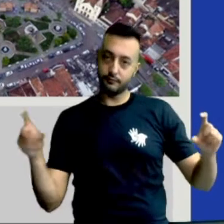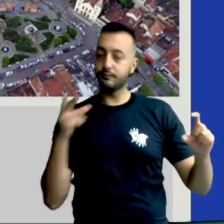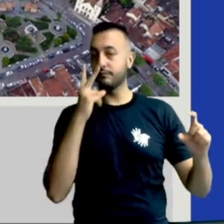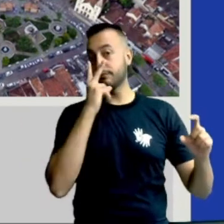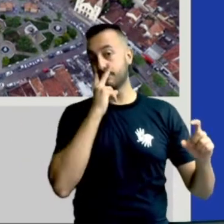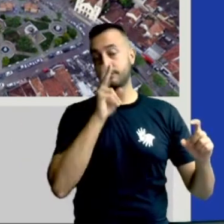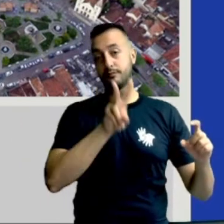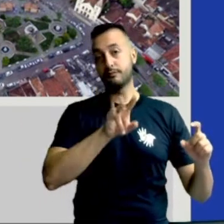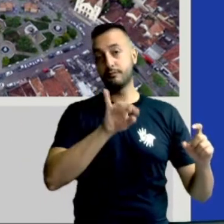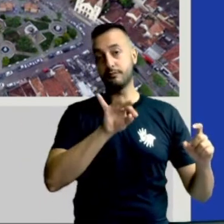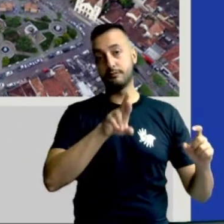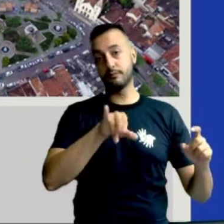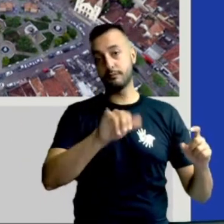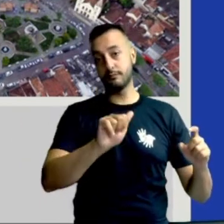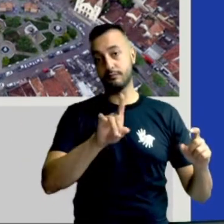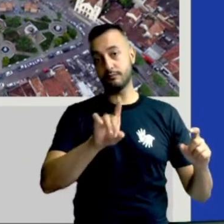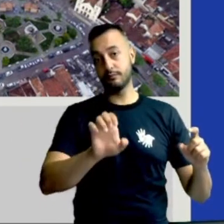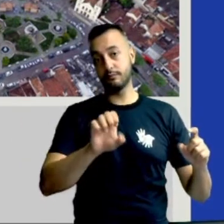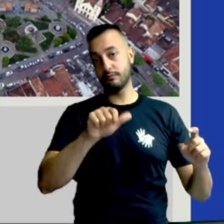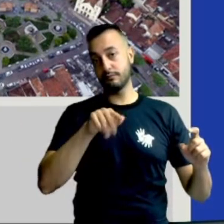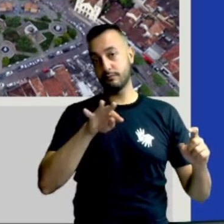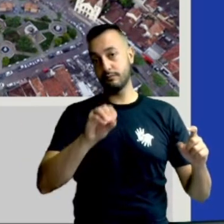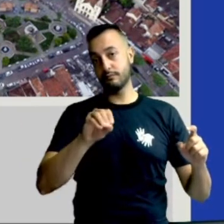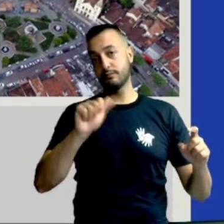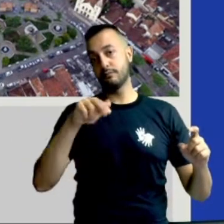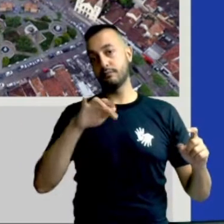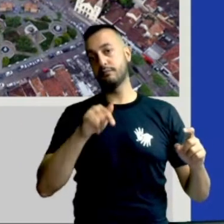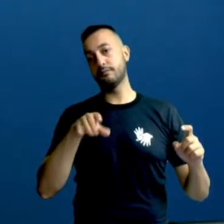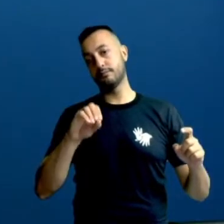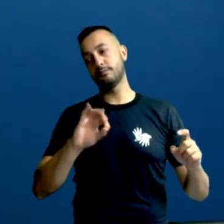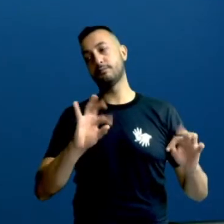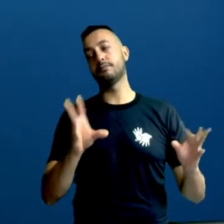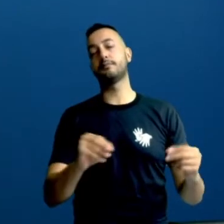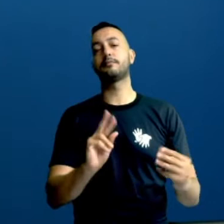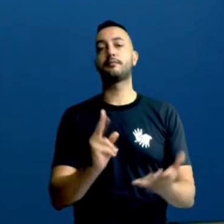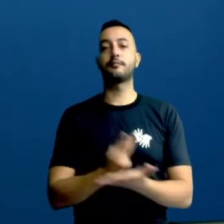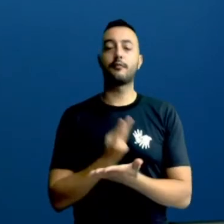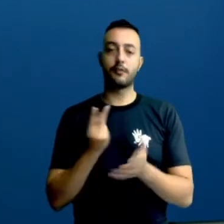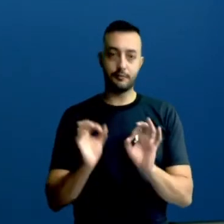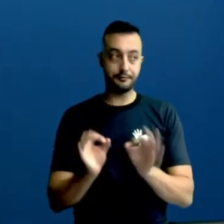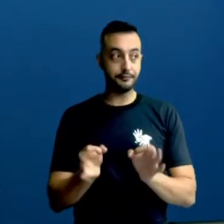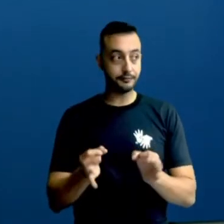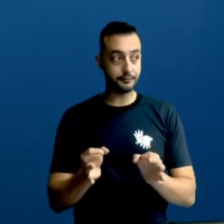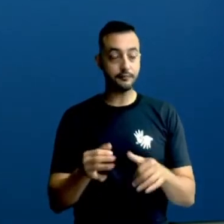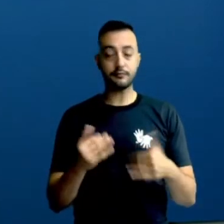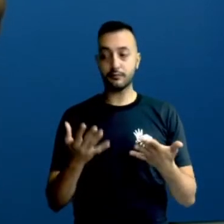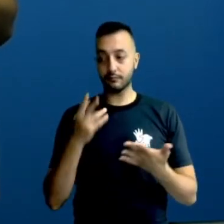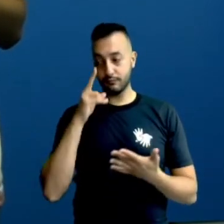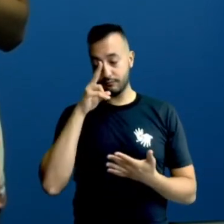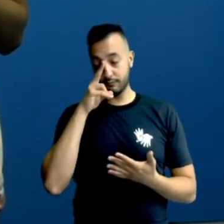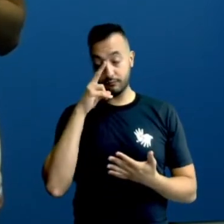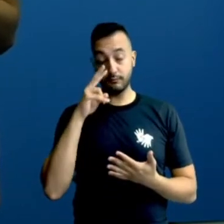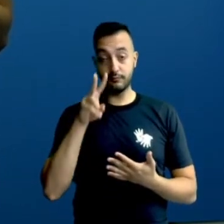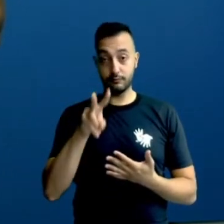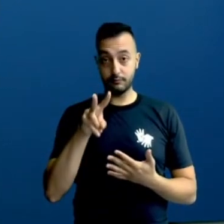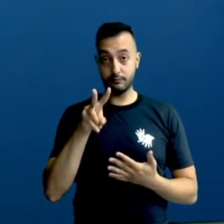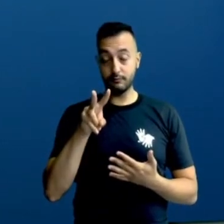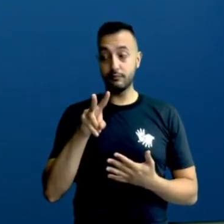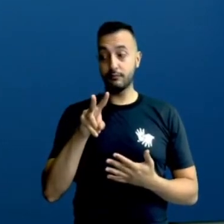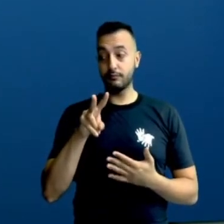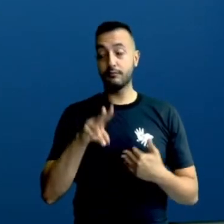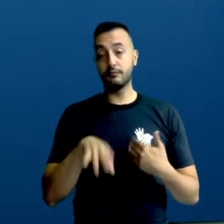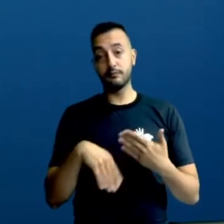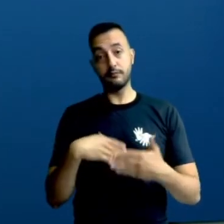de Santo Antão. Então foi aí que tudo aconteceu, tá certo? Então a gente viu que durante